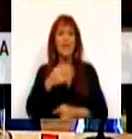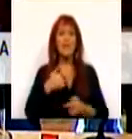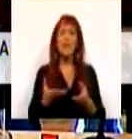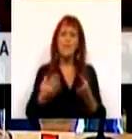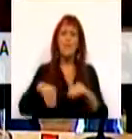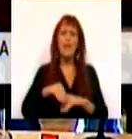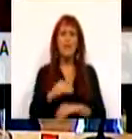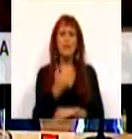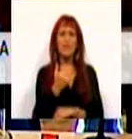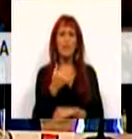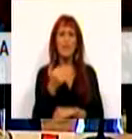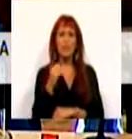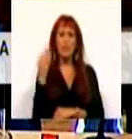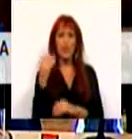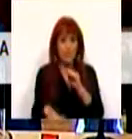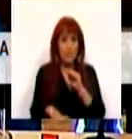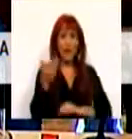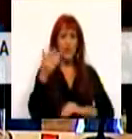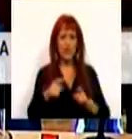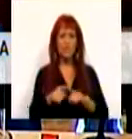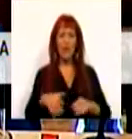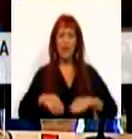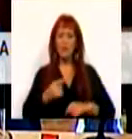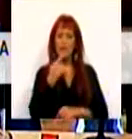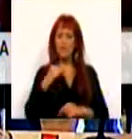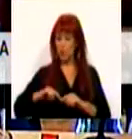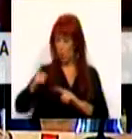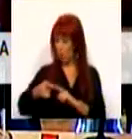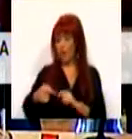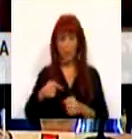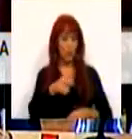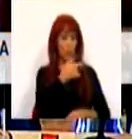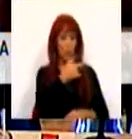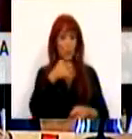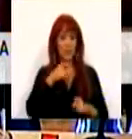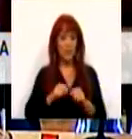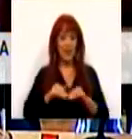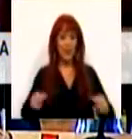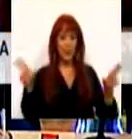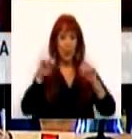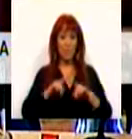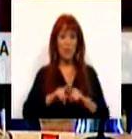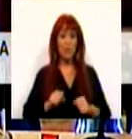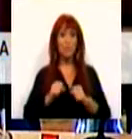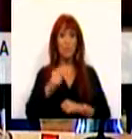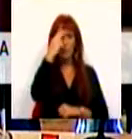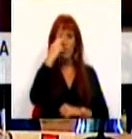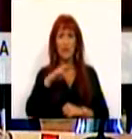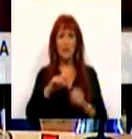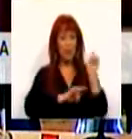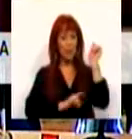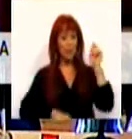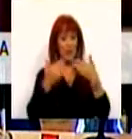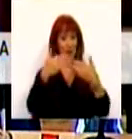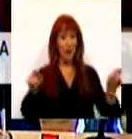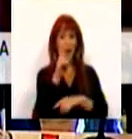crescem 25%. Assumimos em abril do corrente ano o compromisso de uma nova etapa para a Fortaleza de Peniche. Será ali